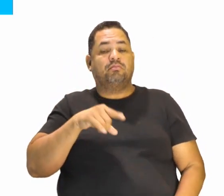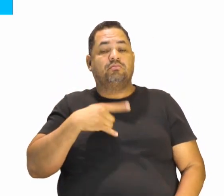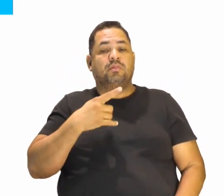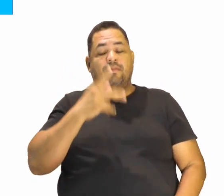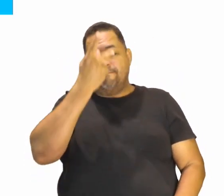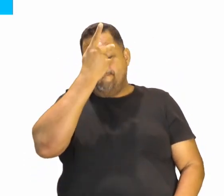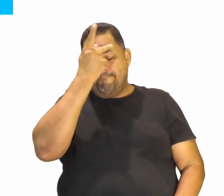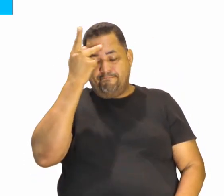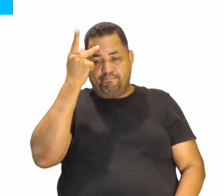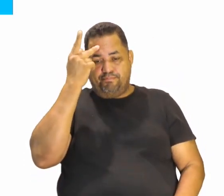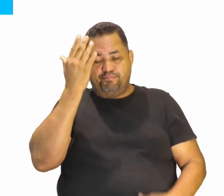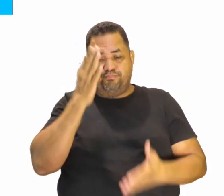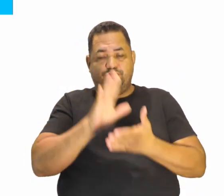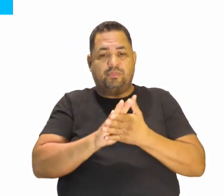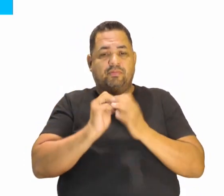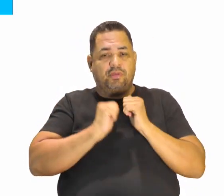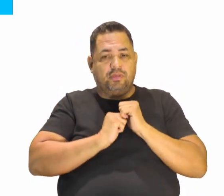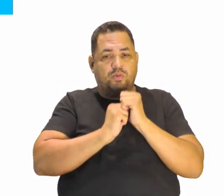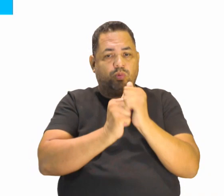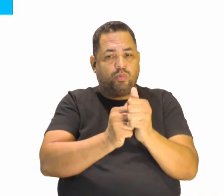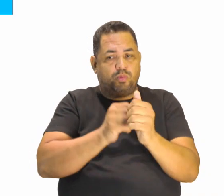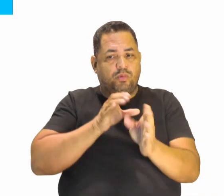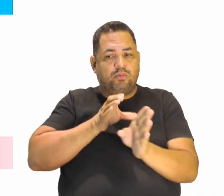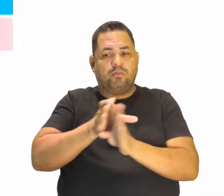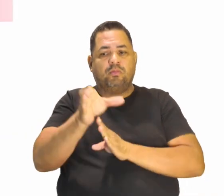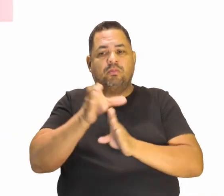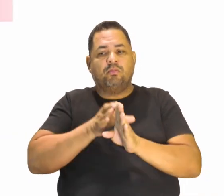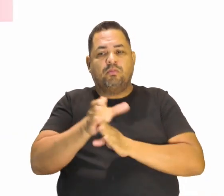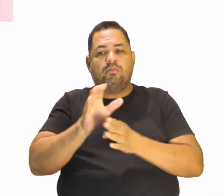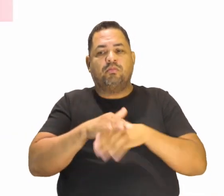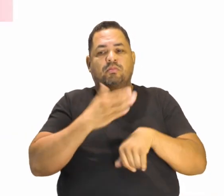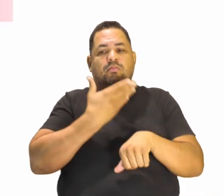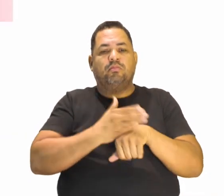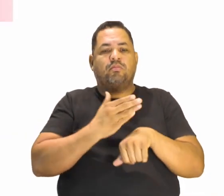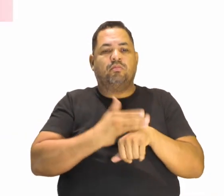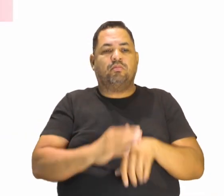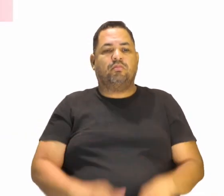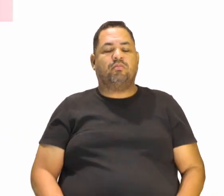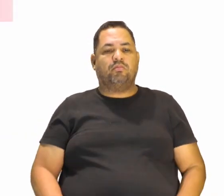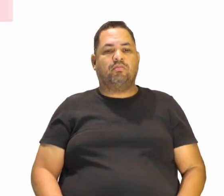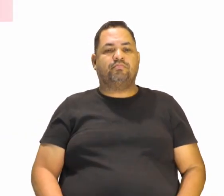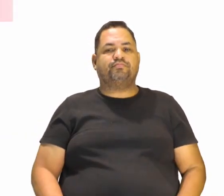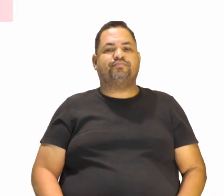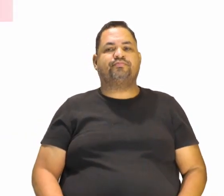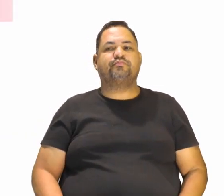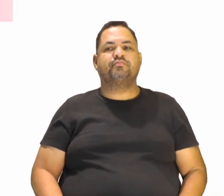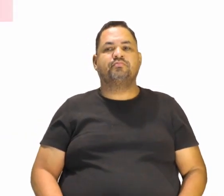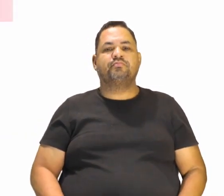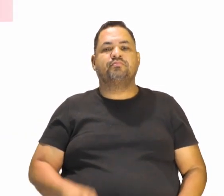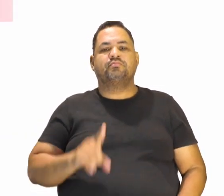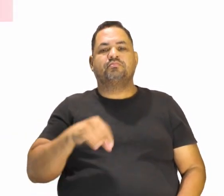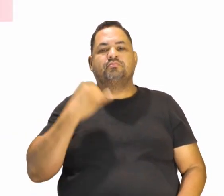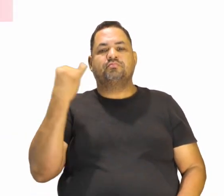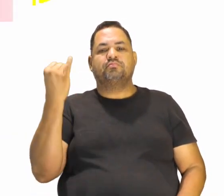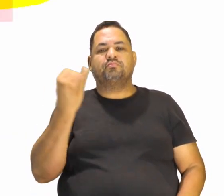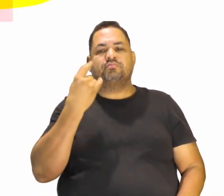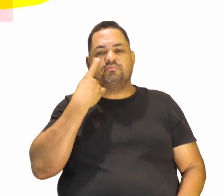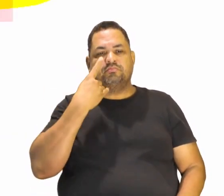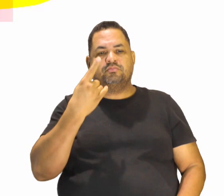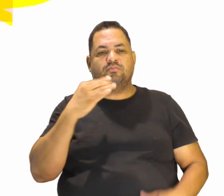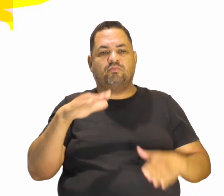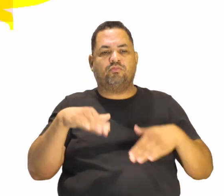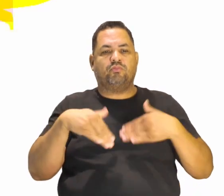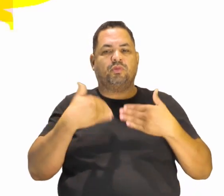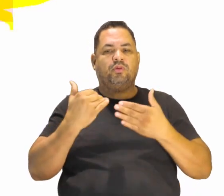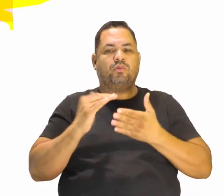pessoa que vai te acompanhar, que vai te orientar aí nesse treinamento. É importante você observar qual é o nível